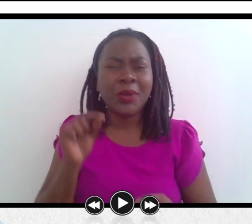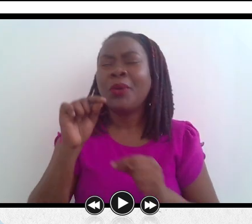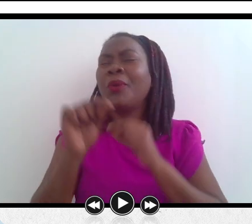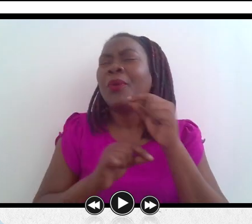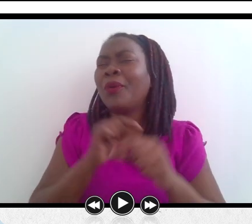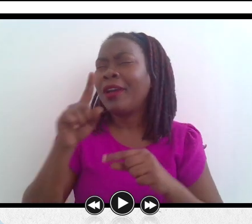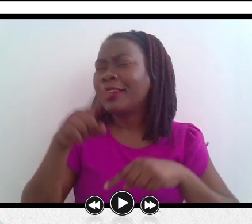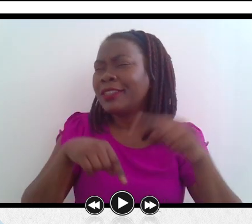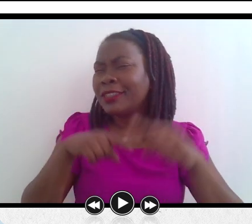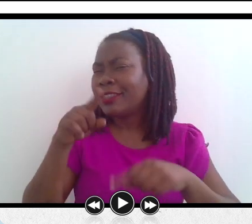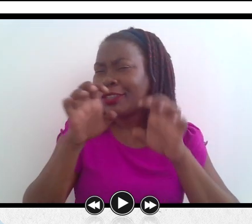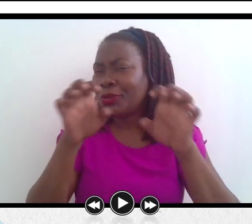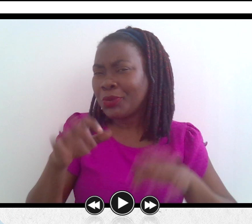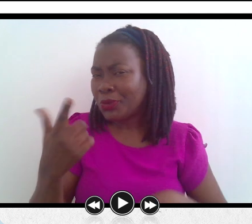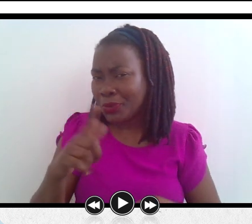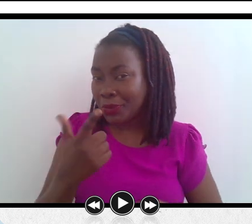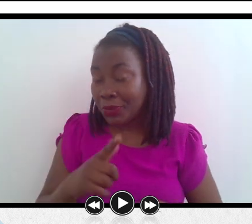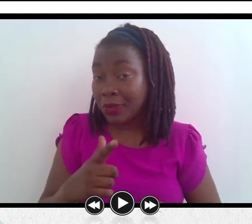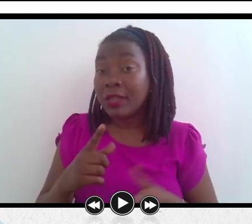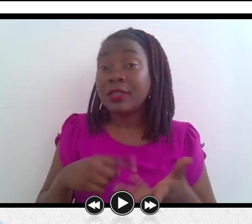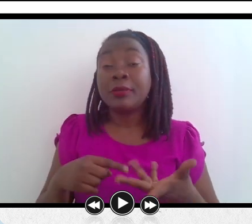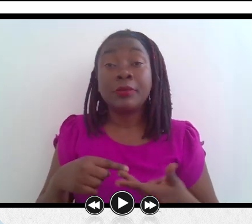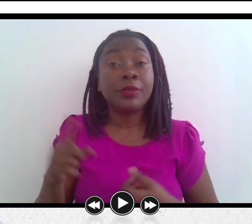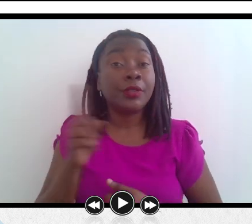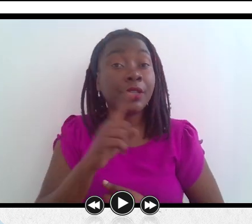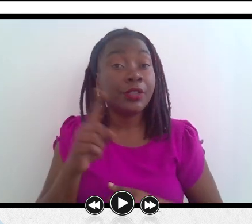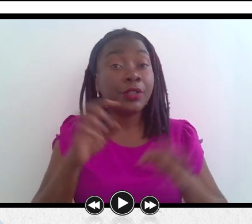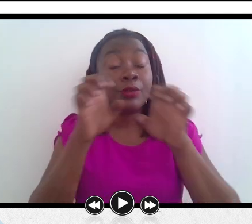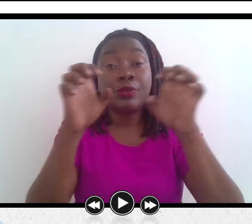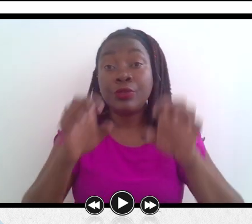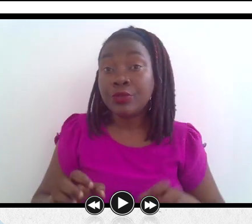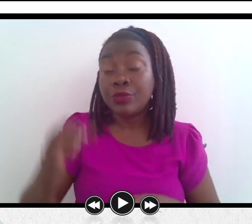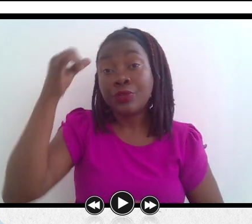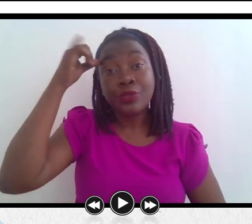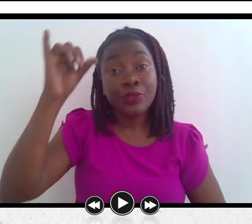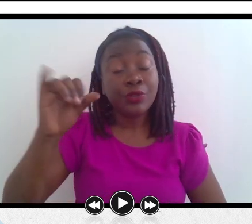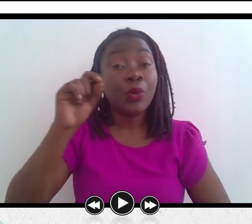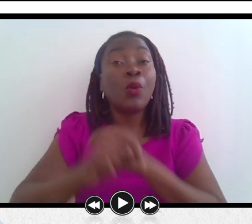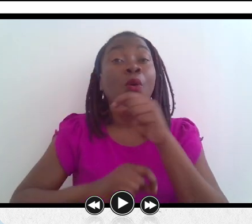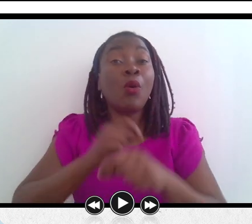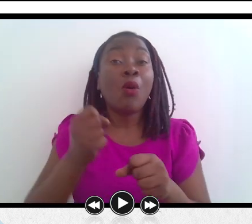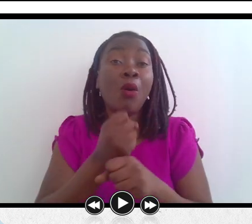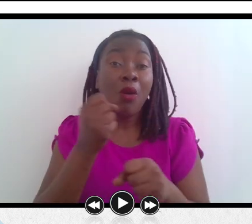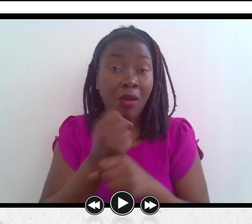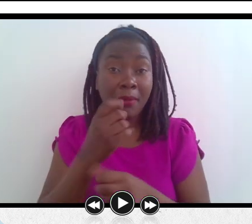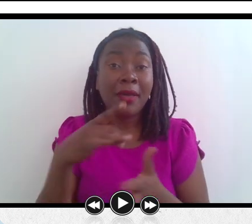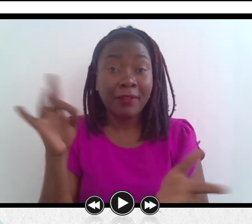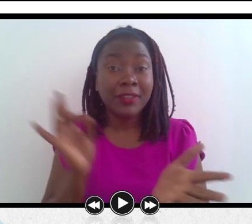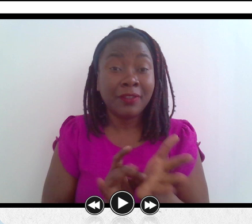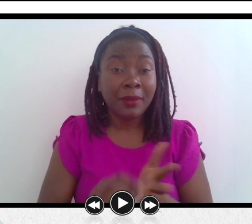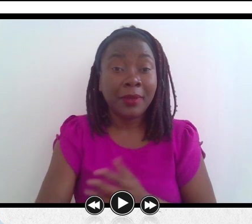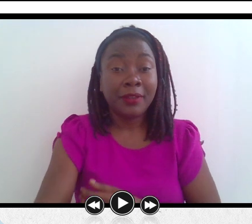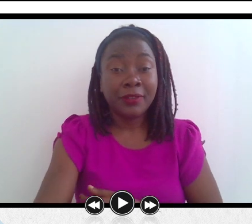as medidas não estruturais? As medidas não estruturais são as que não são uma obra, efetivamente, né?